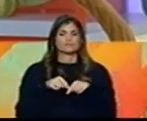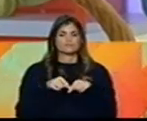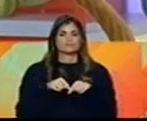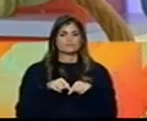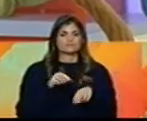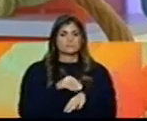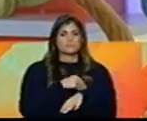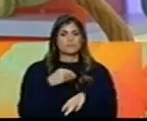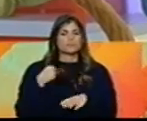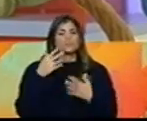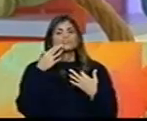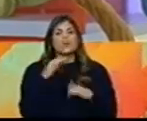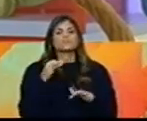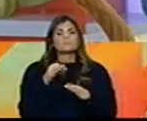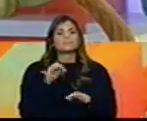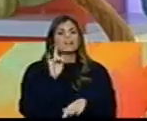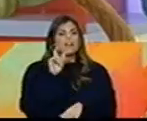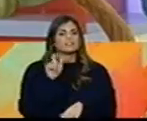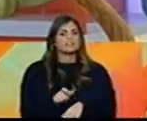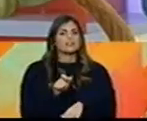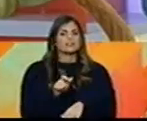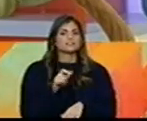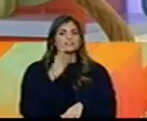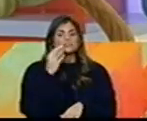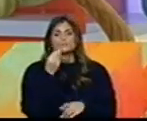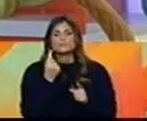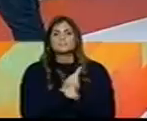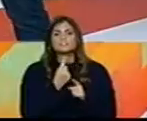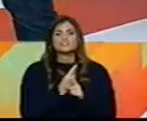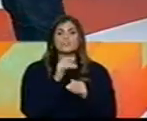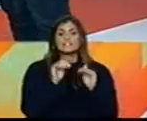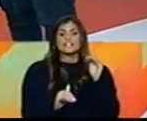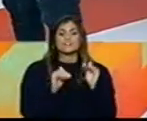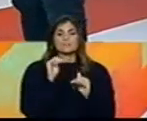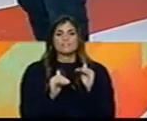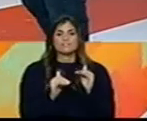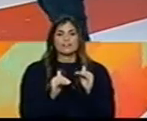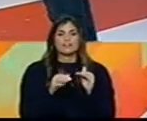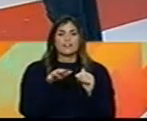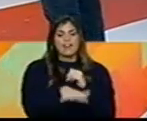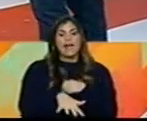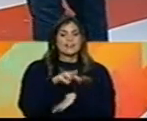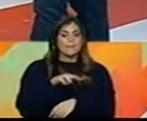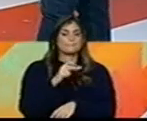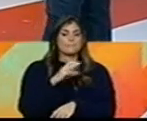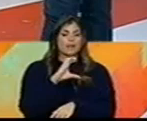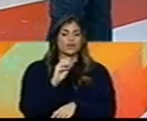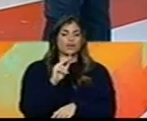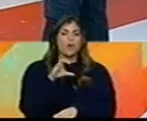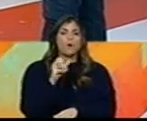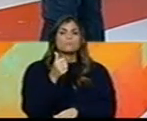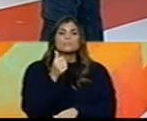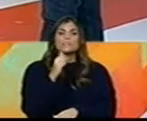medicina convencional, ela procurou uma alimentação mais equilibrada na área da macrobiótica. Okay. E